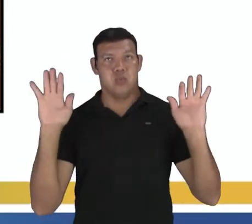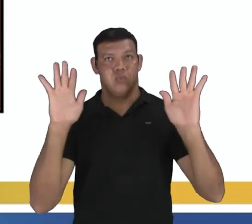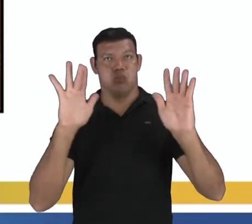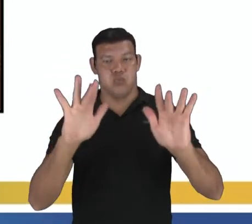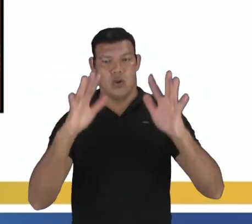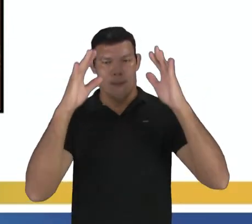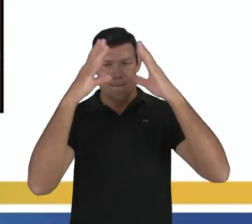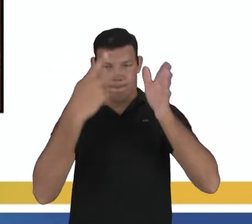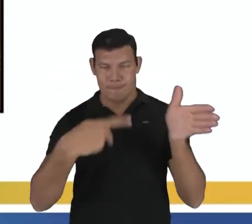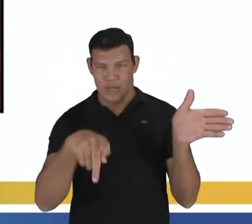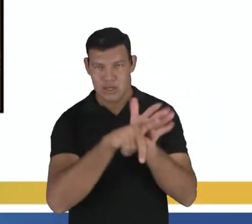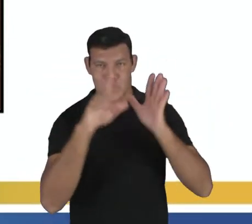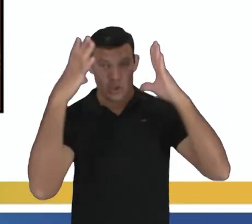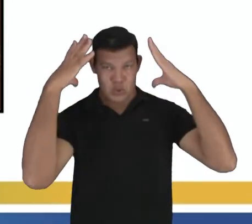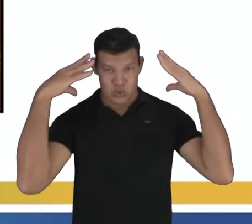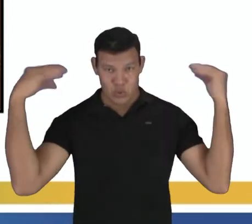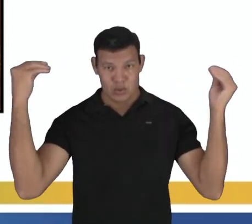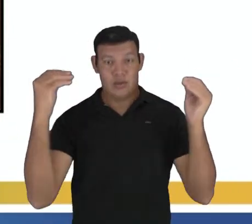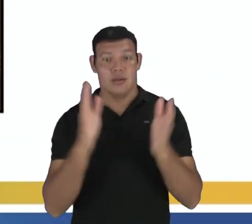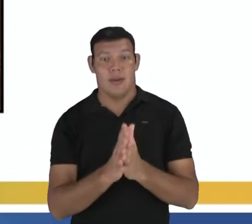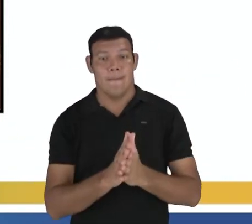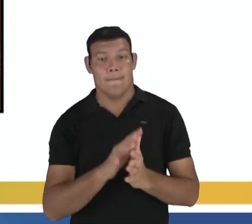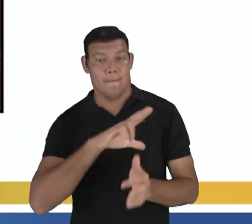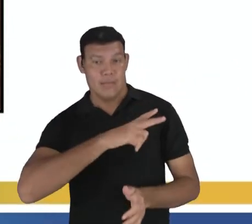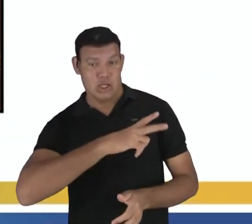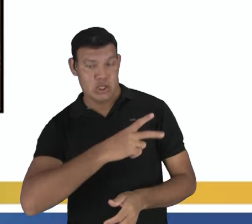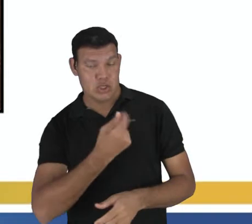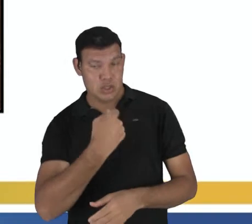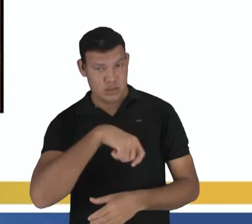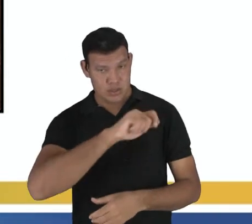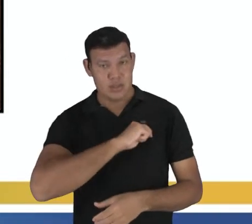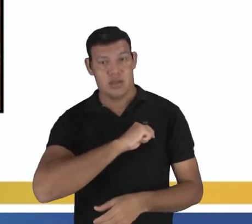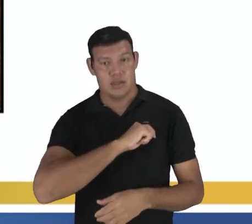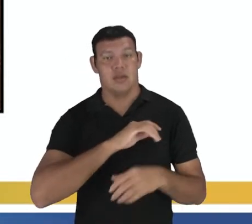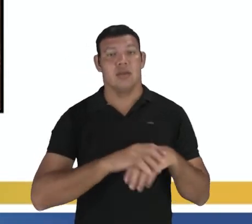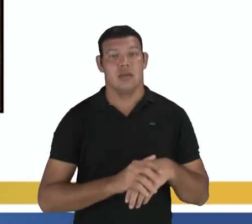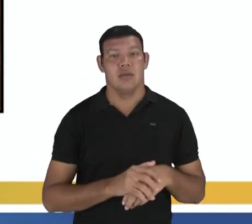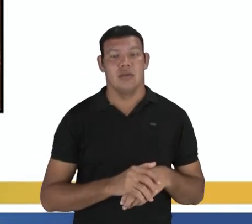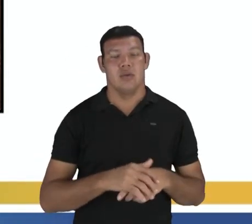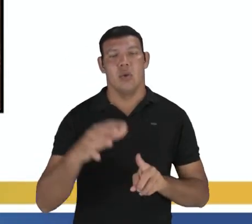aí que Portugal e Espanha eles foram governados por